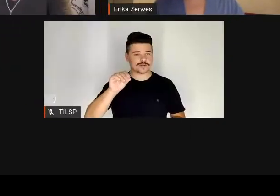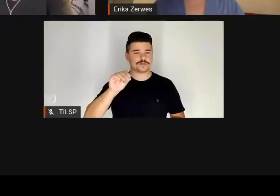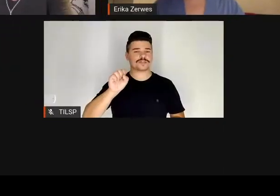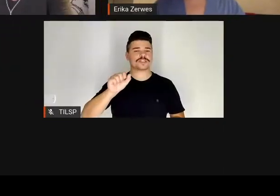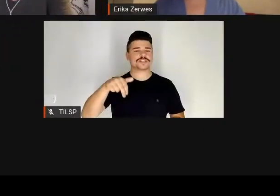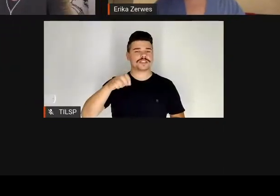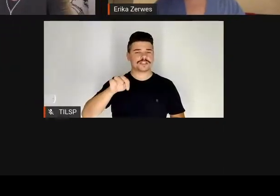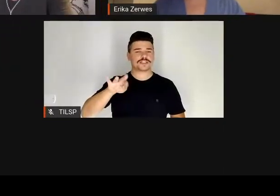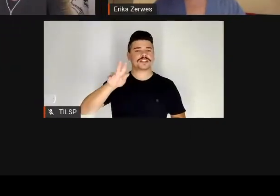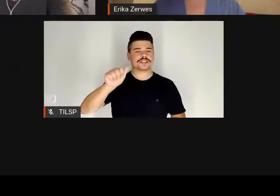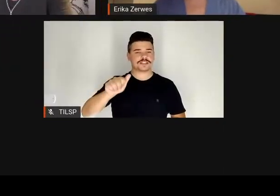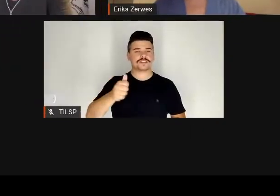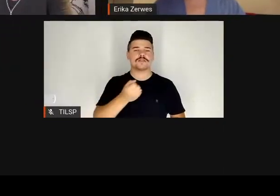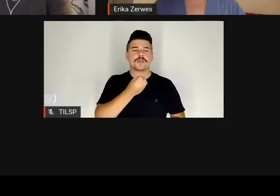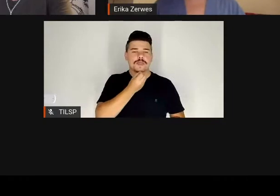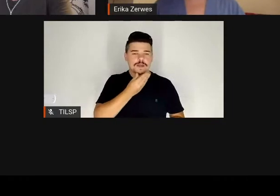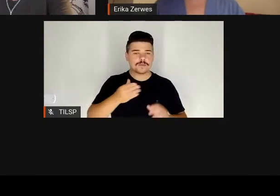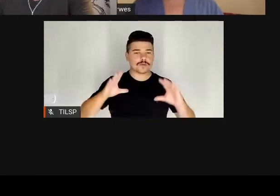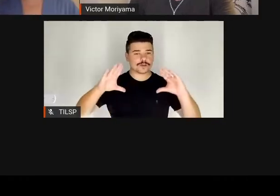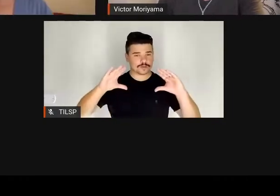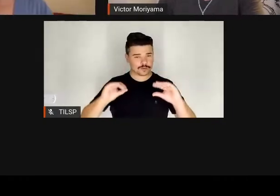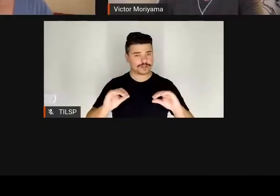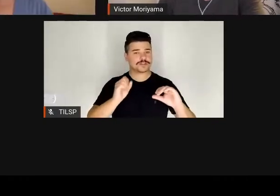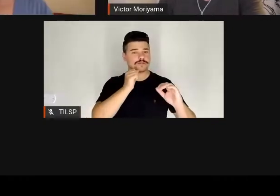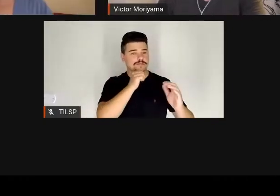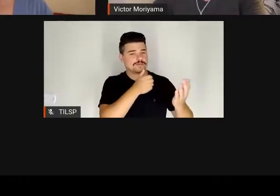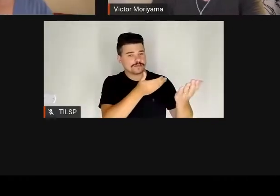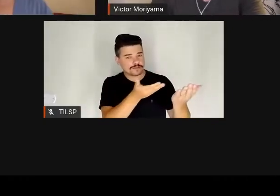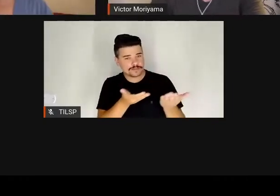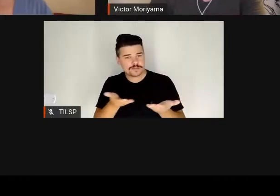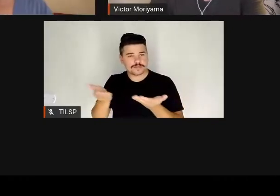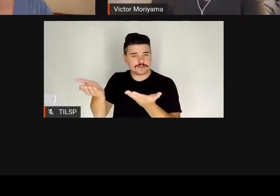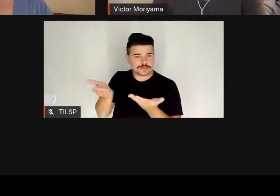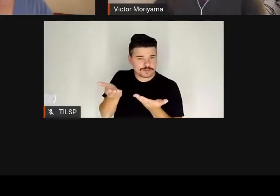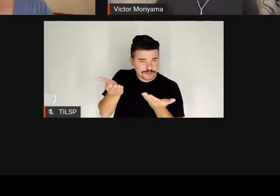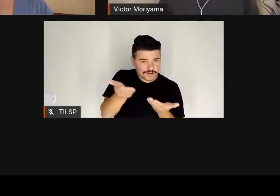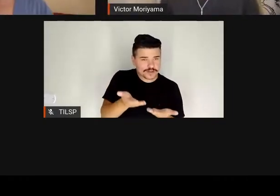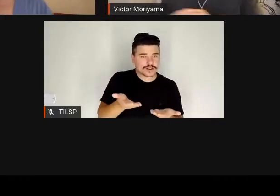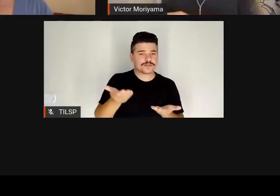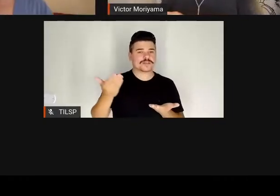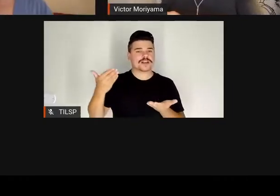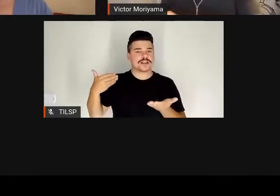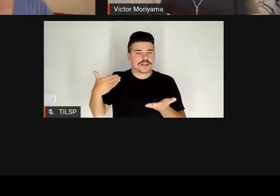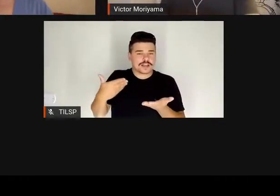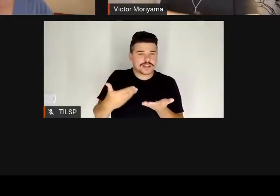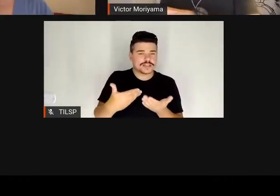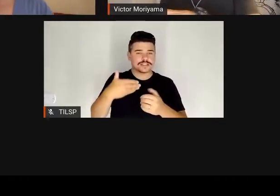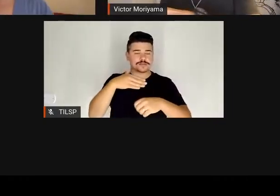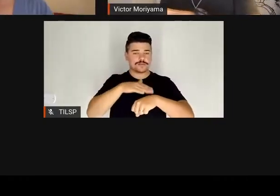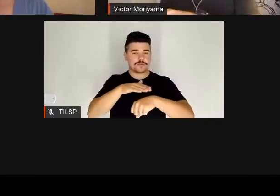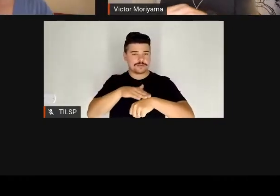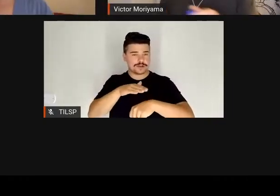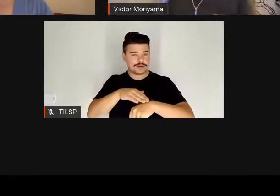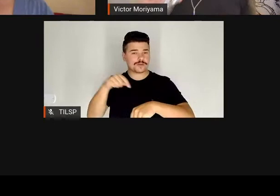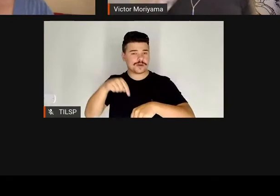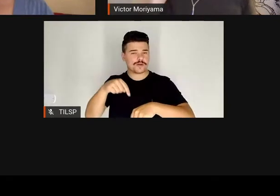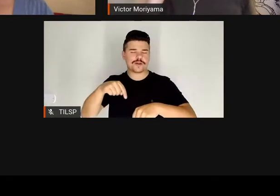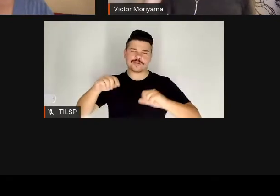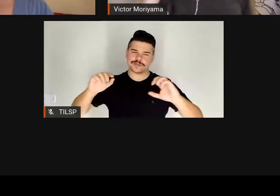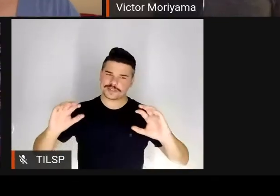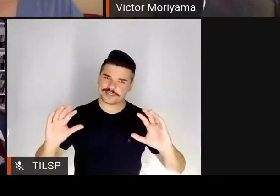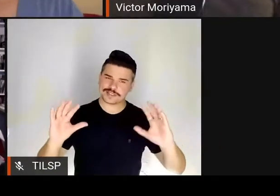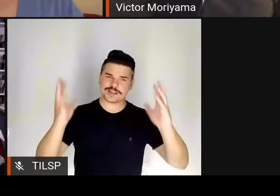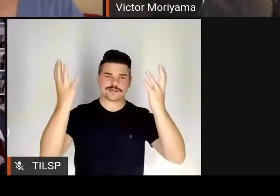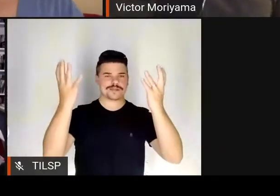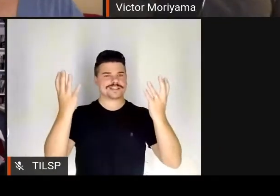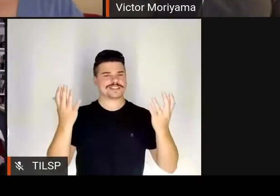Boa noite. Bem-vindos, né? Acho que tivemos um pouco esse momento que é uma celebração, um pouco